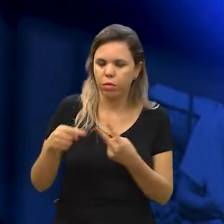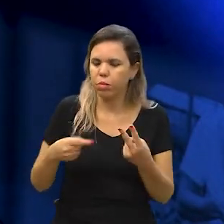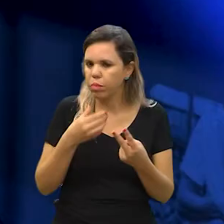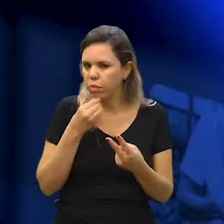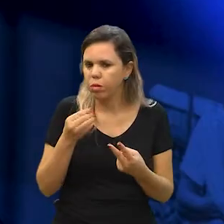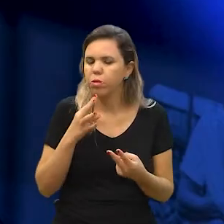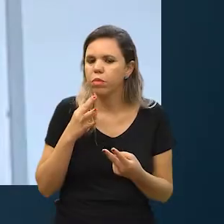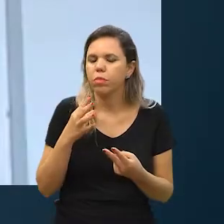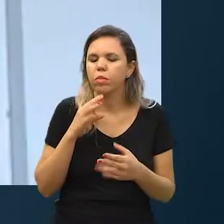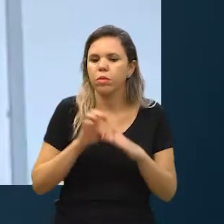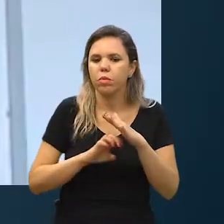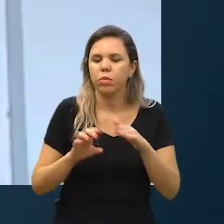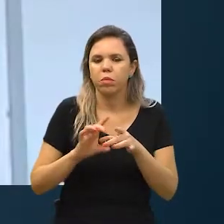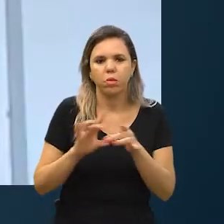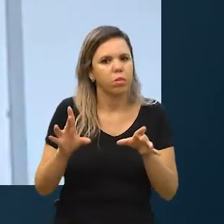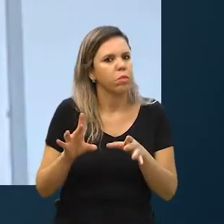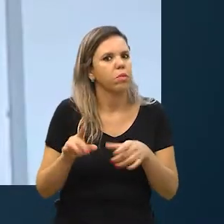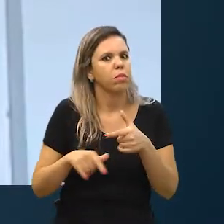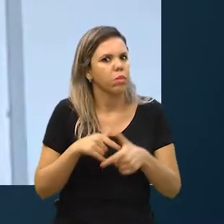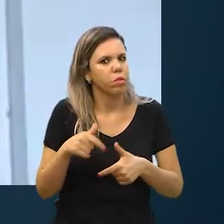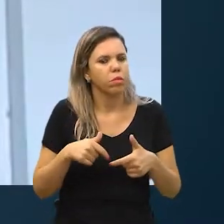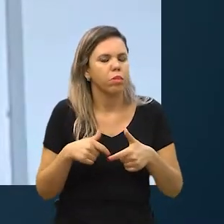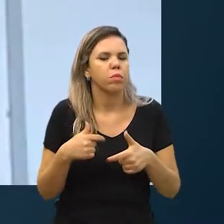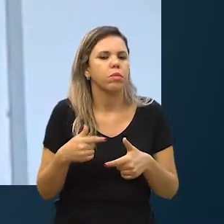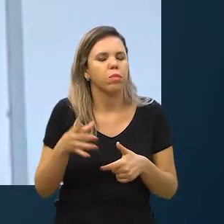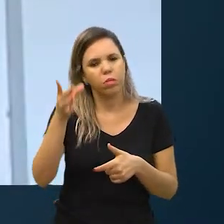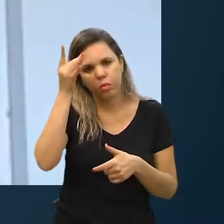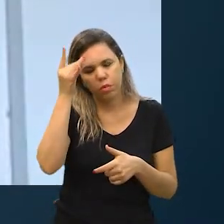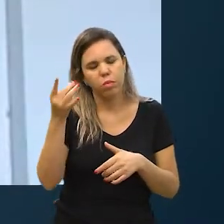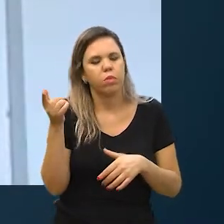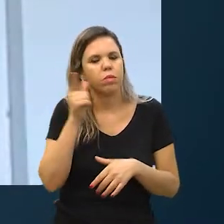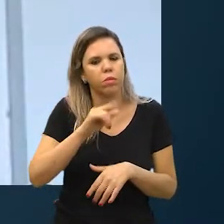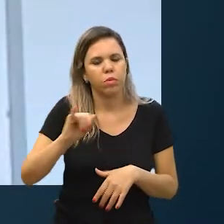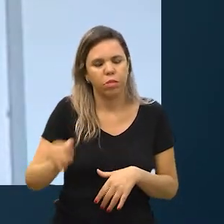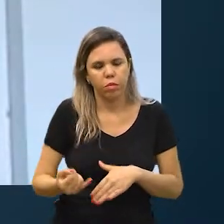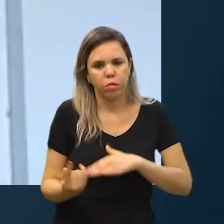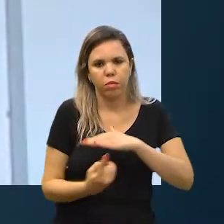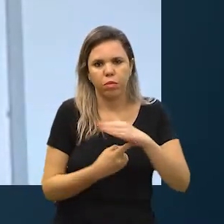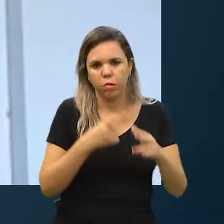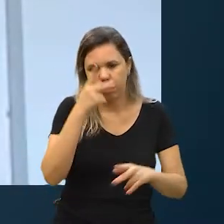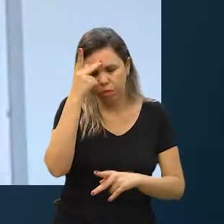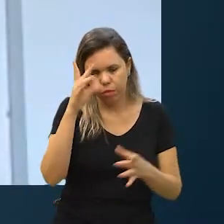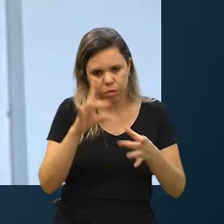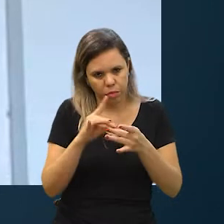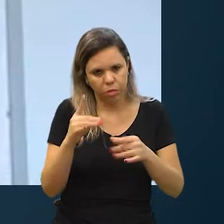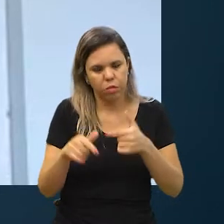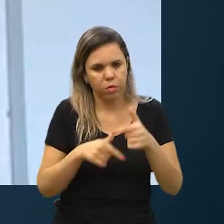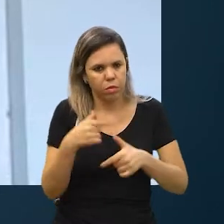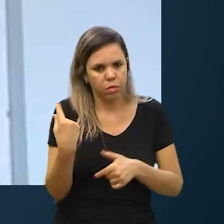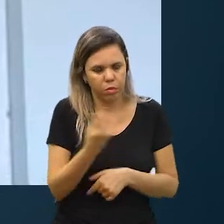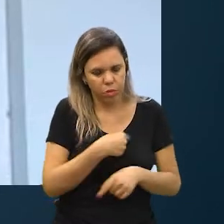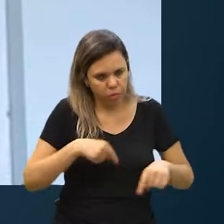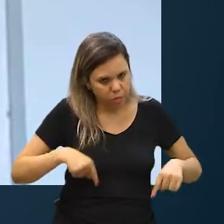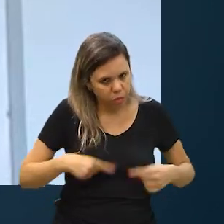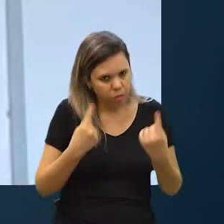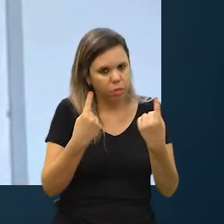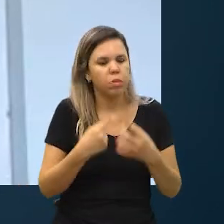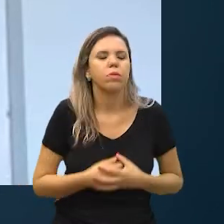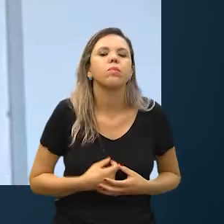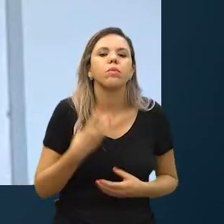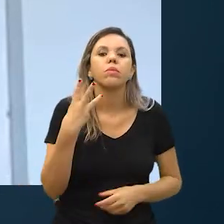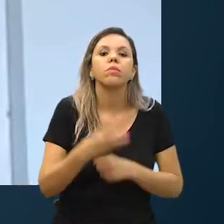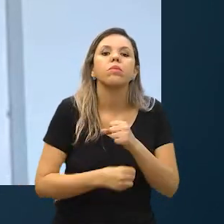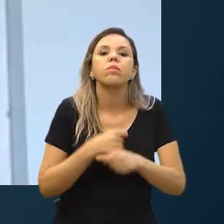a gente se vira, né? Mas essa questão de adquirir clientes, ela é, até hoje, assim, um desafio nosso, que, ó, depois